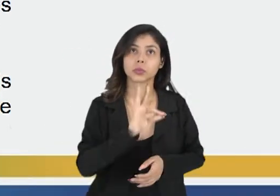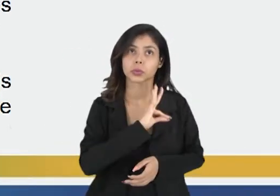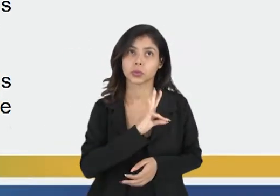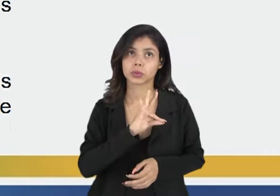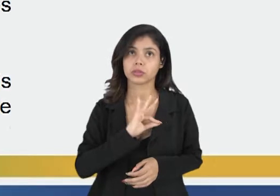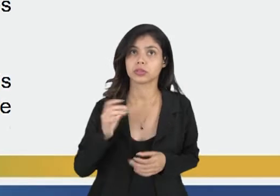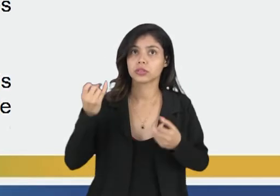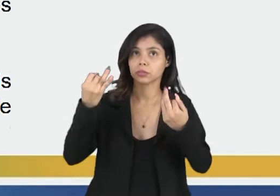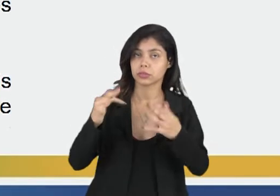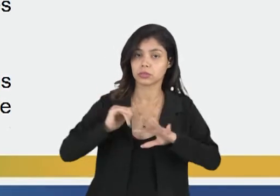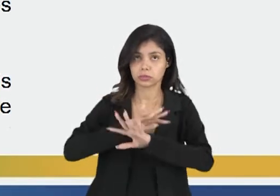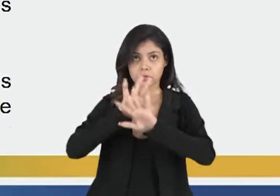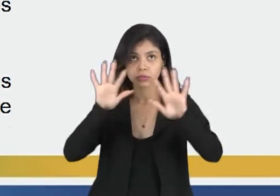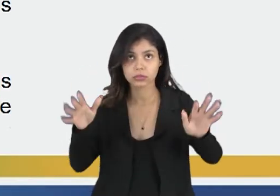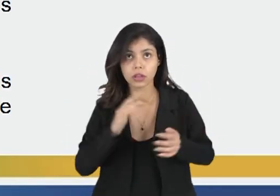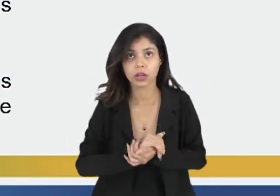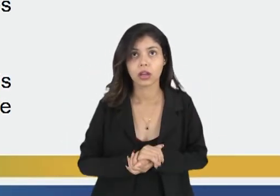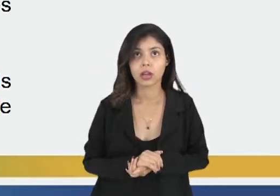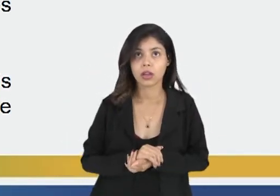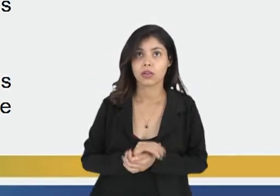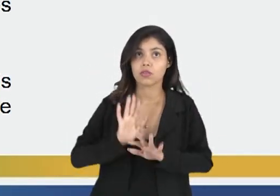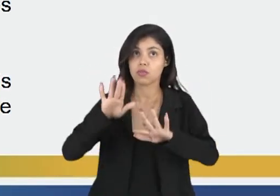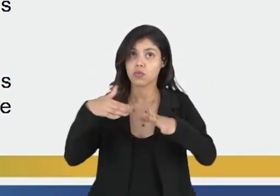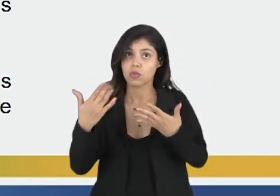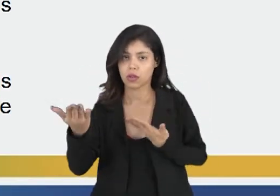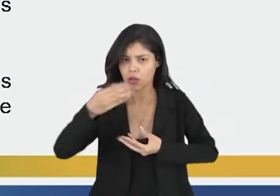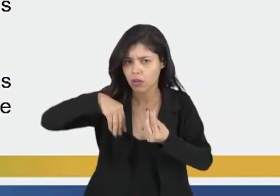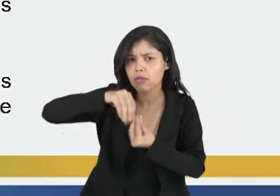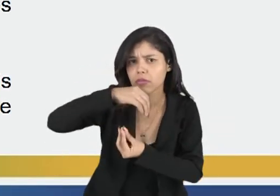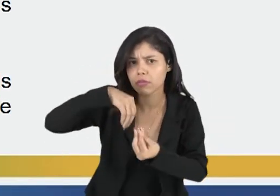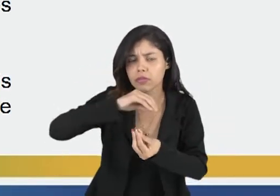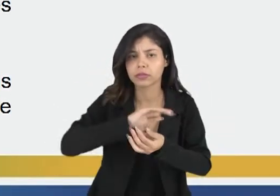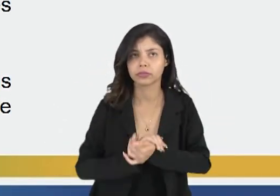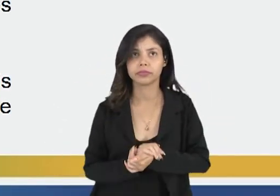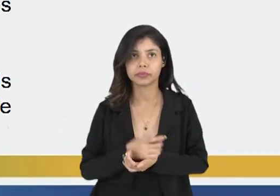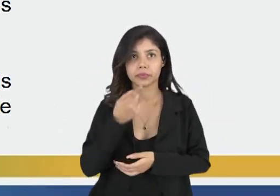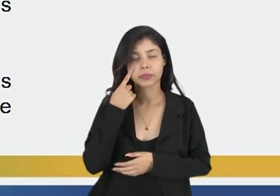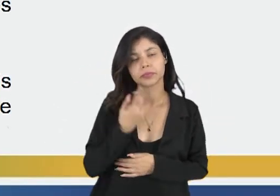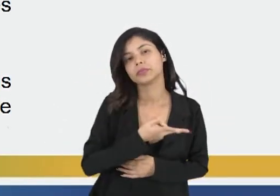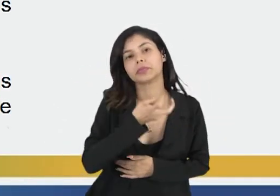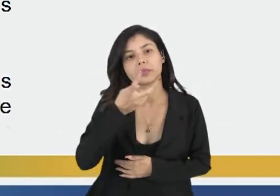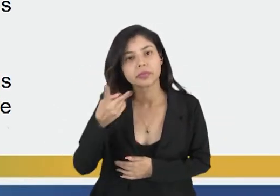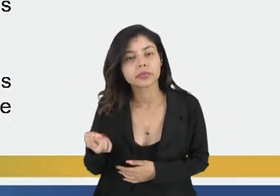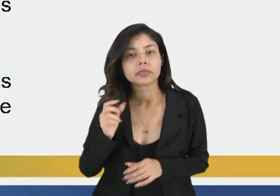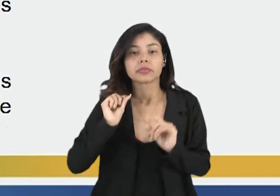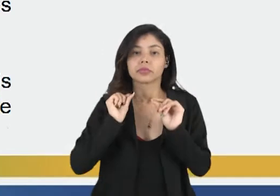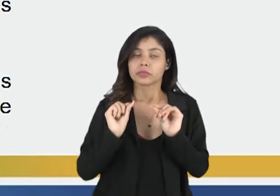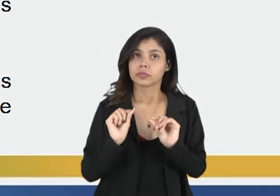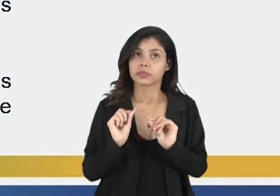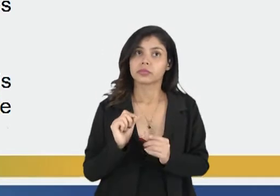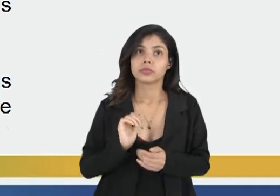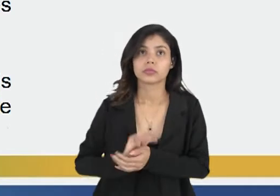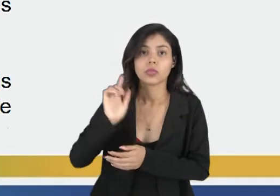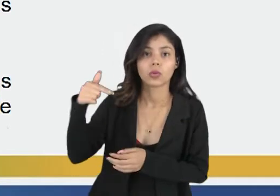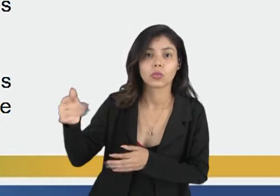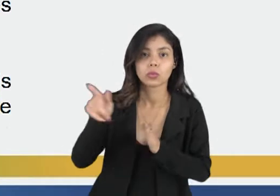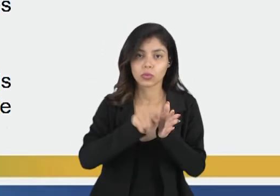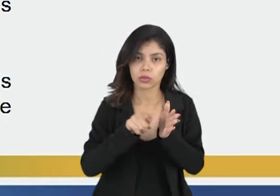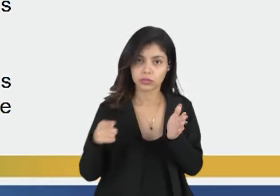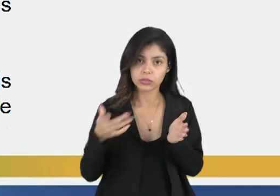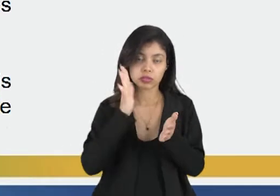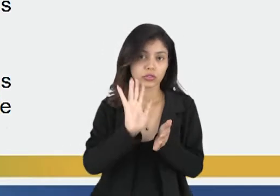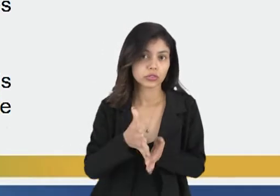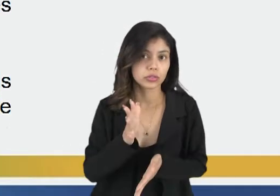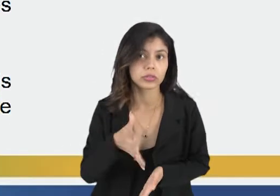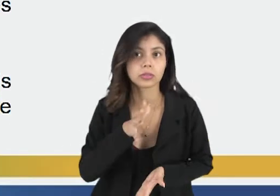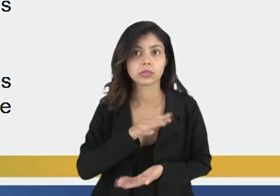policial, deixando claro quais agentes estavam envolvidos. Então observem que esses outros jornais